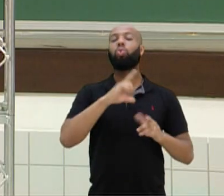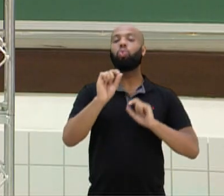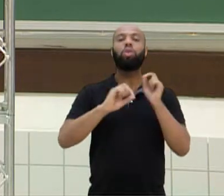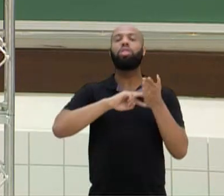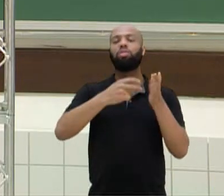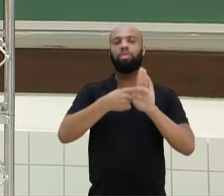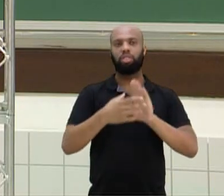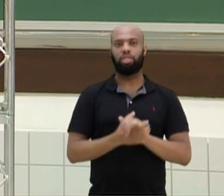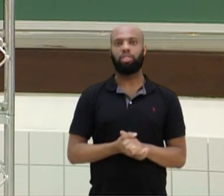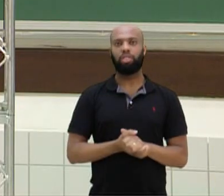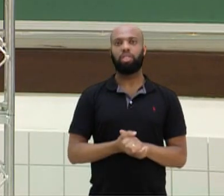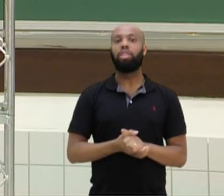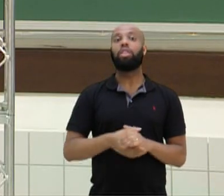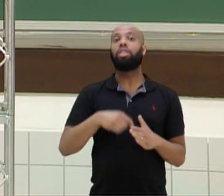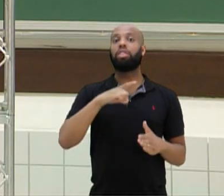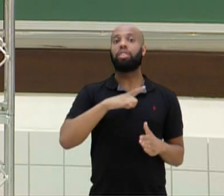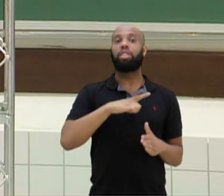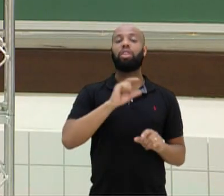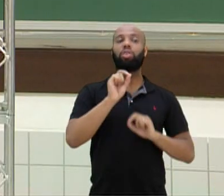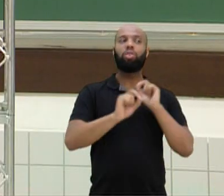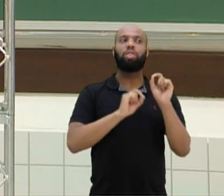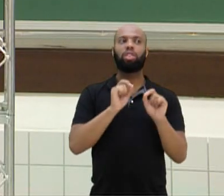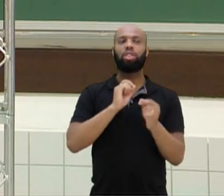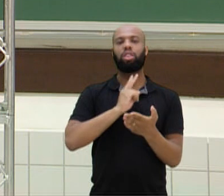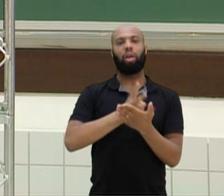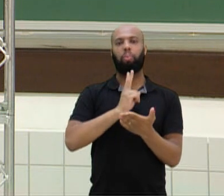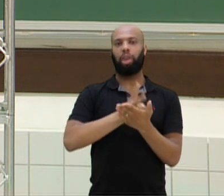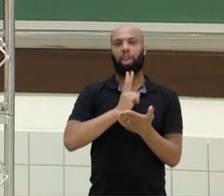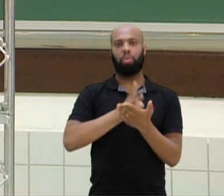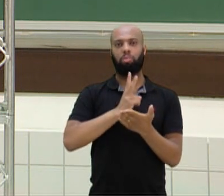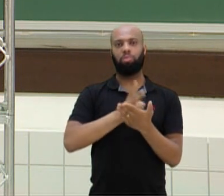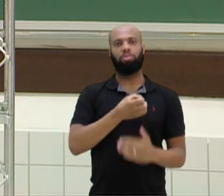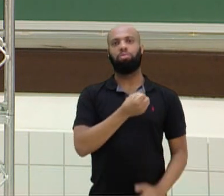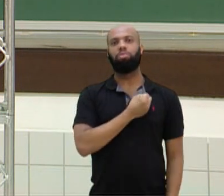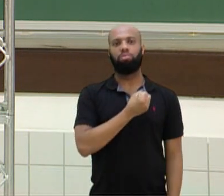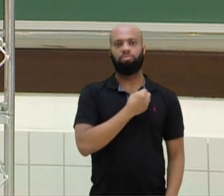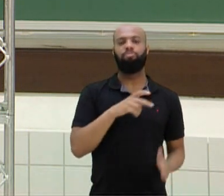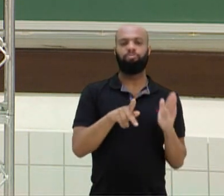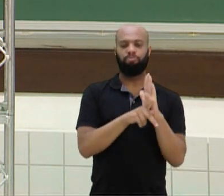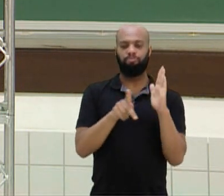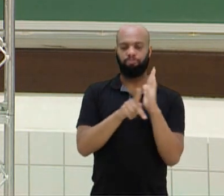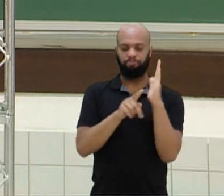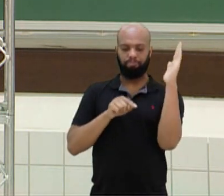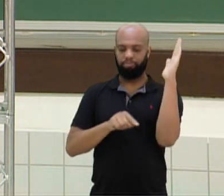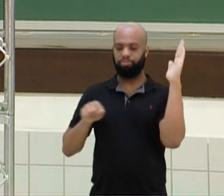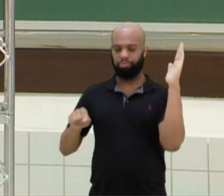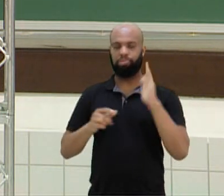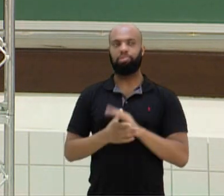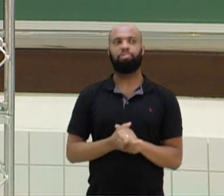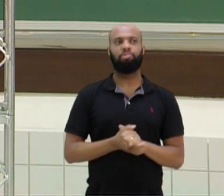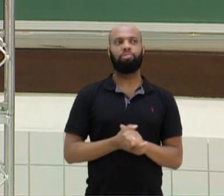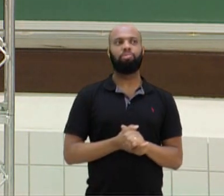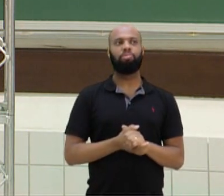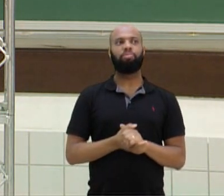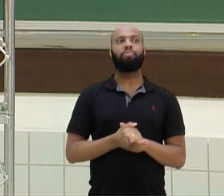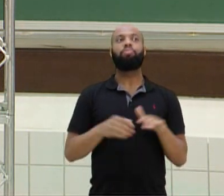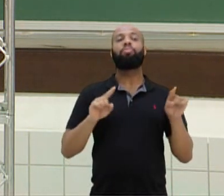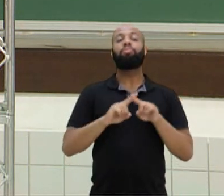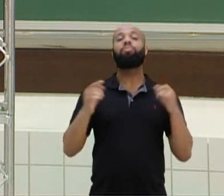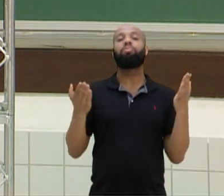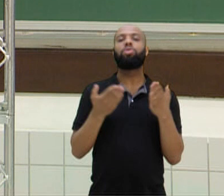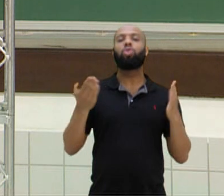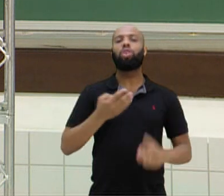de a. O a vale menos 1. Então, 2 vezes 1, 2 vezes menos 1, menos 2. Separando